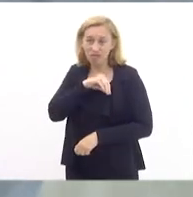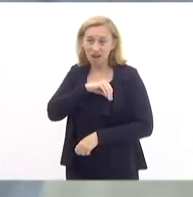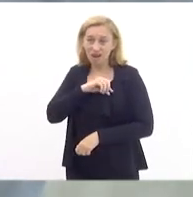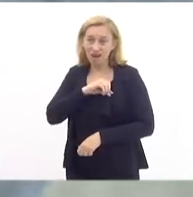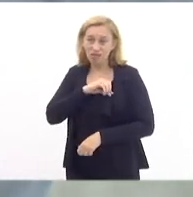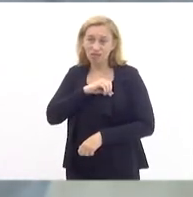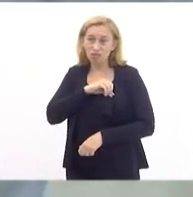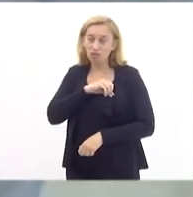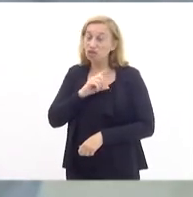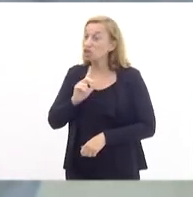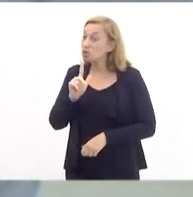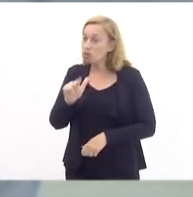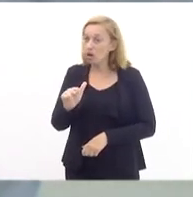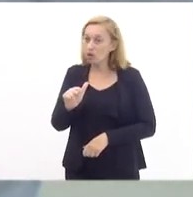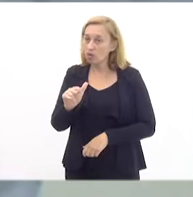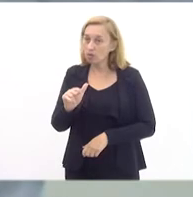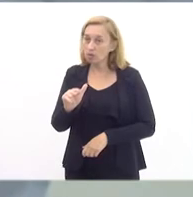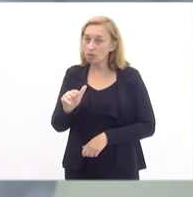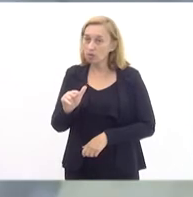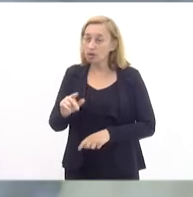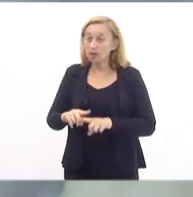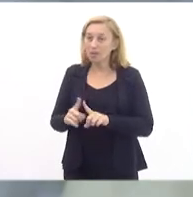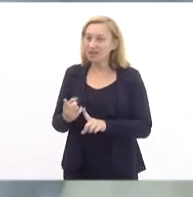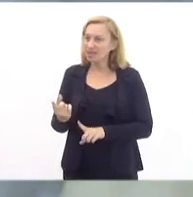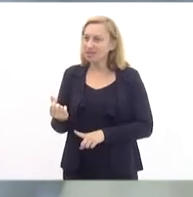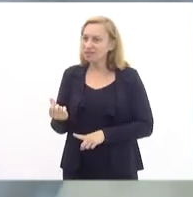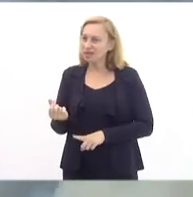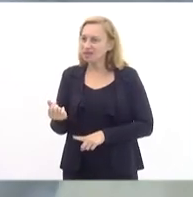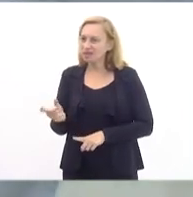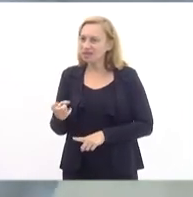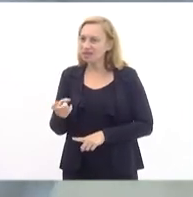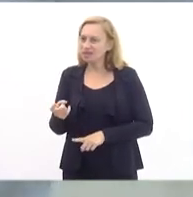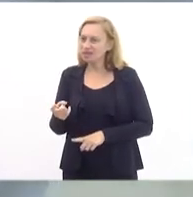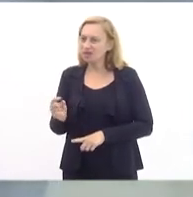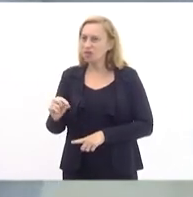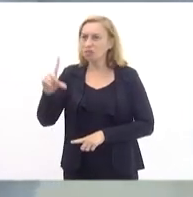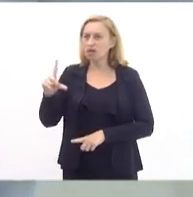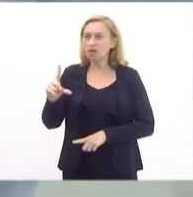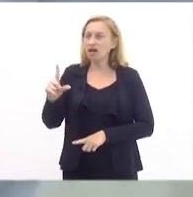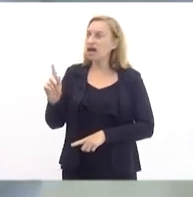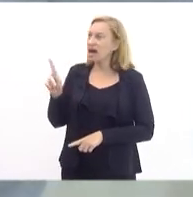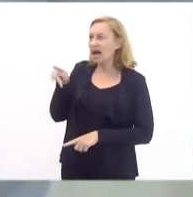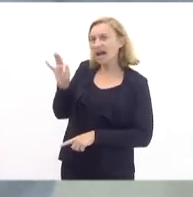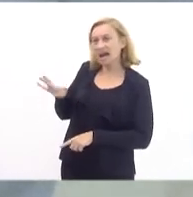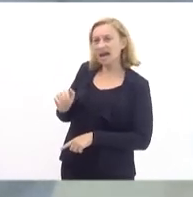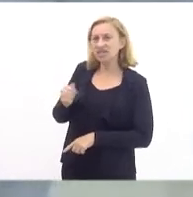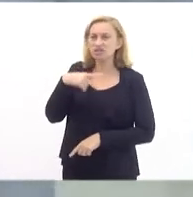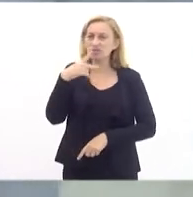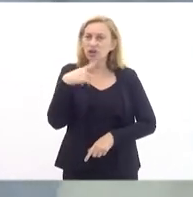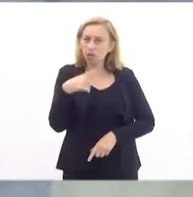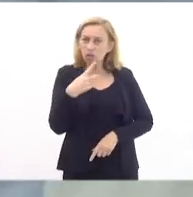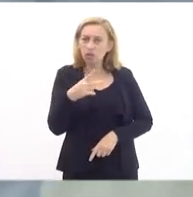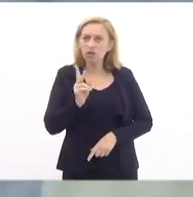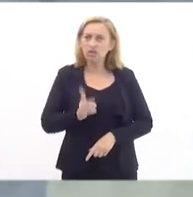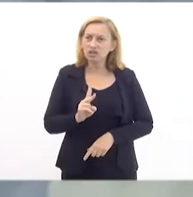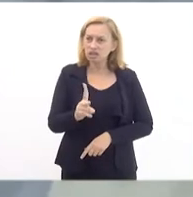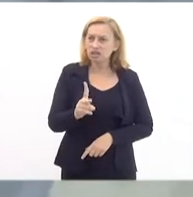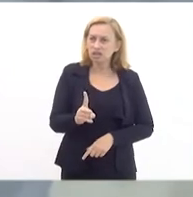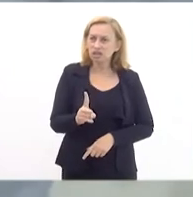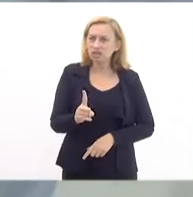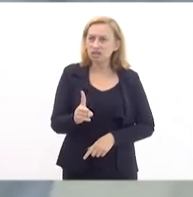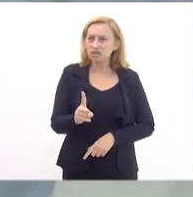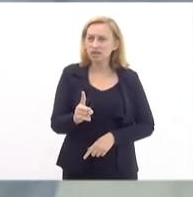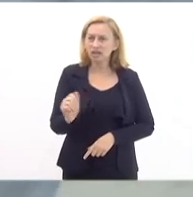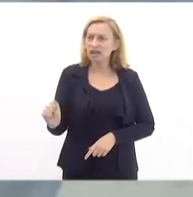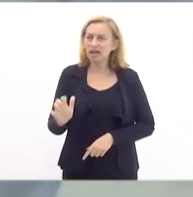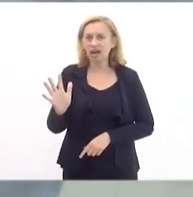falou que aqueles que trabalham em serviços prestados, os empresários, os mais favorecidos, não